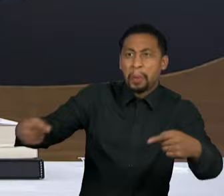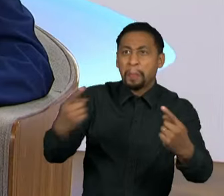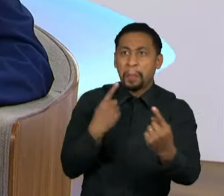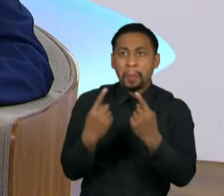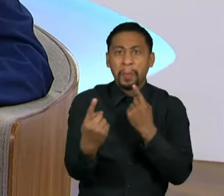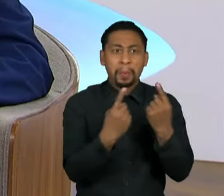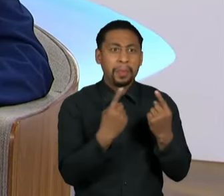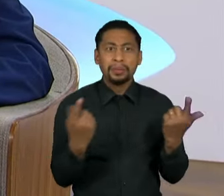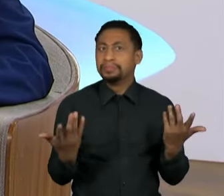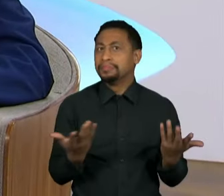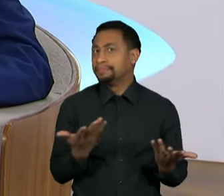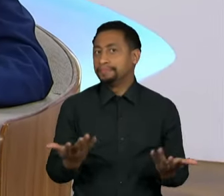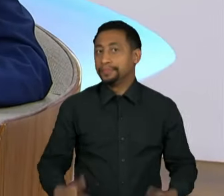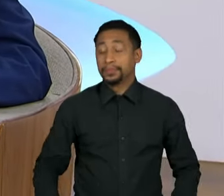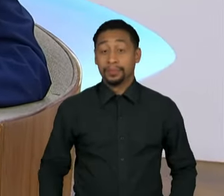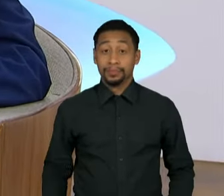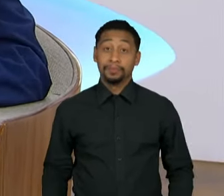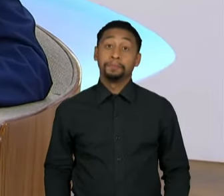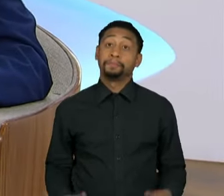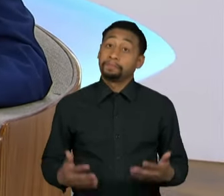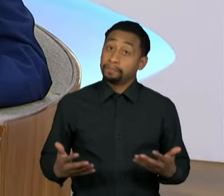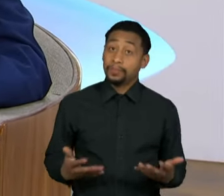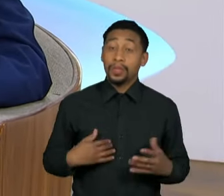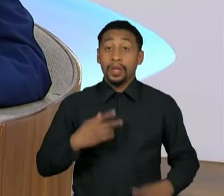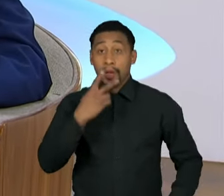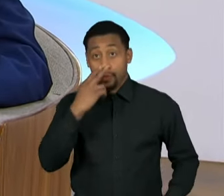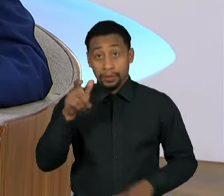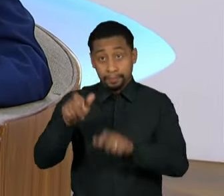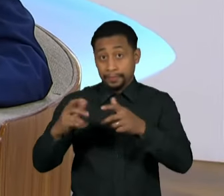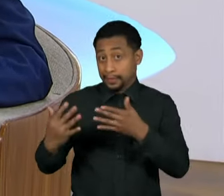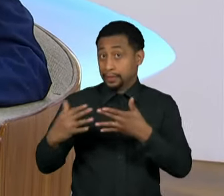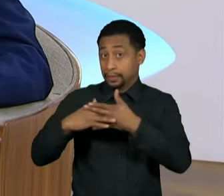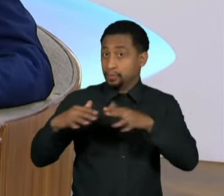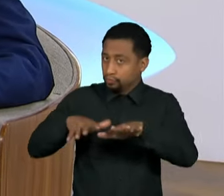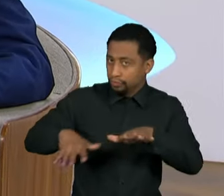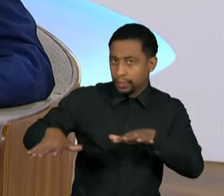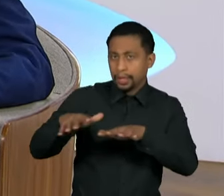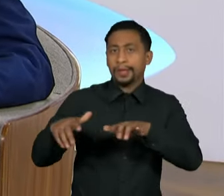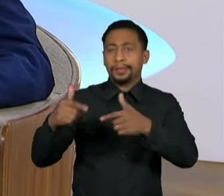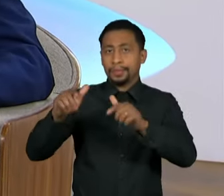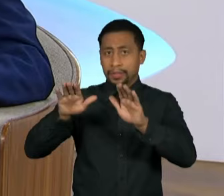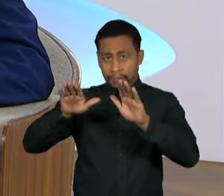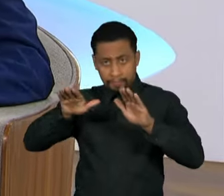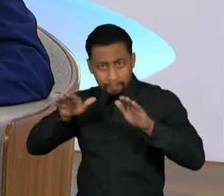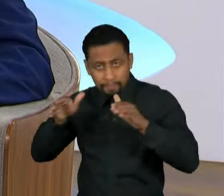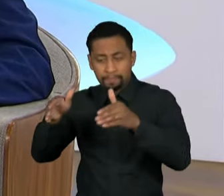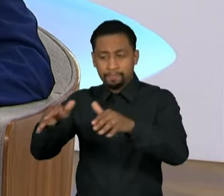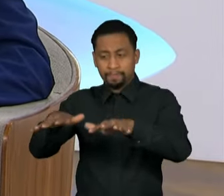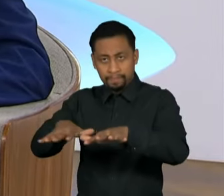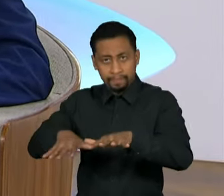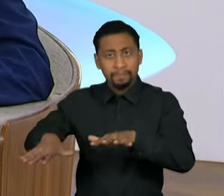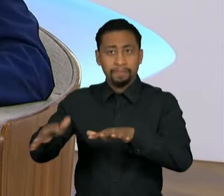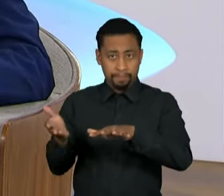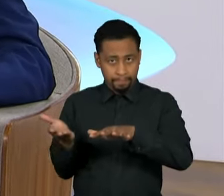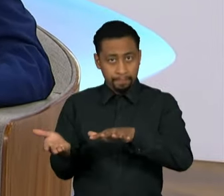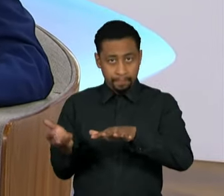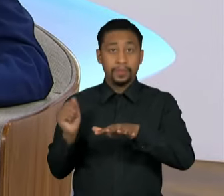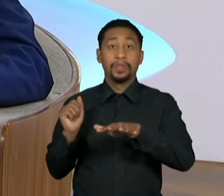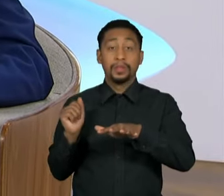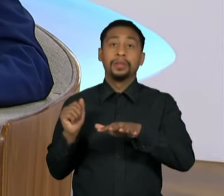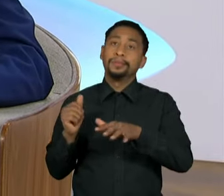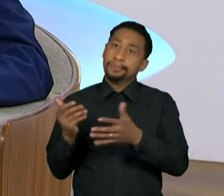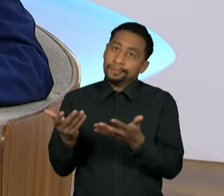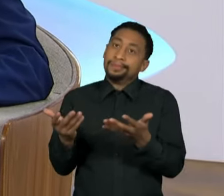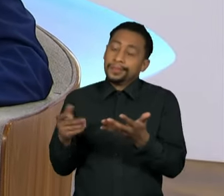dele? Well, I think that citizens generally, many working people especially,